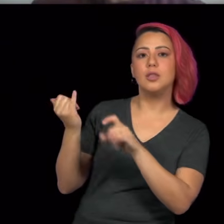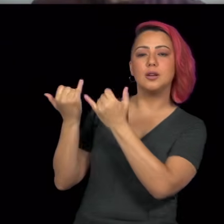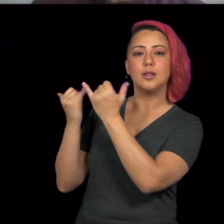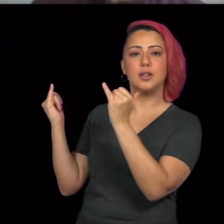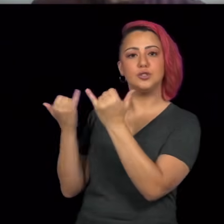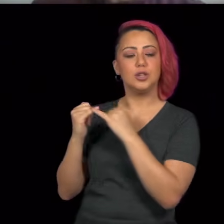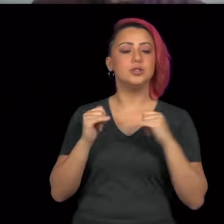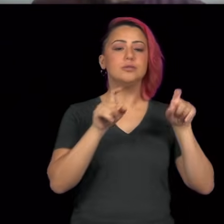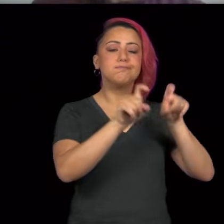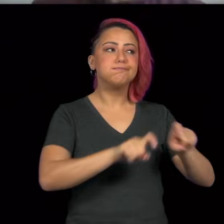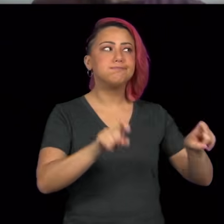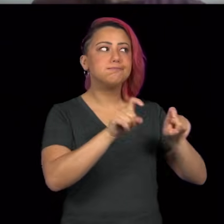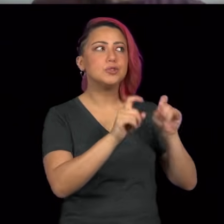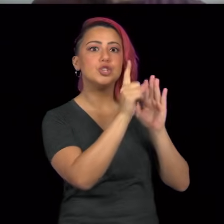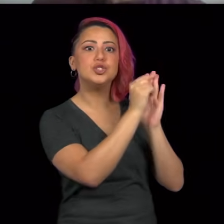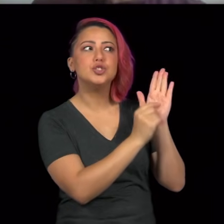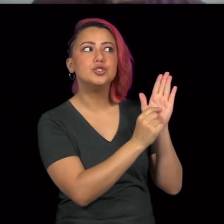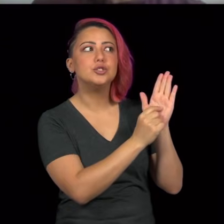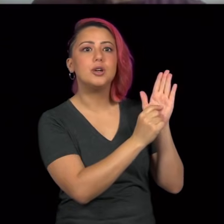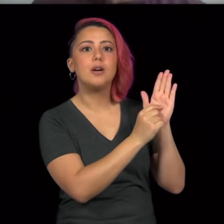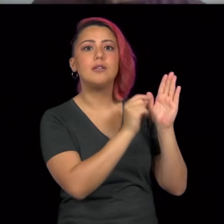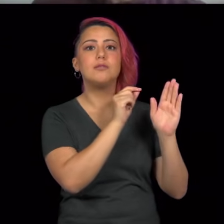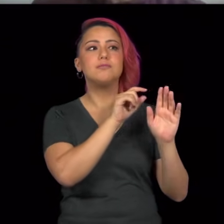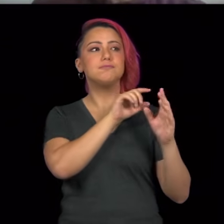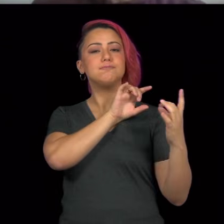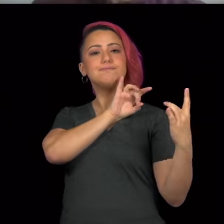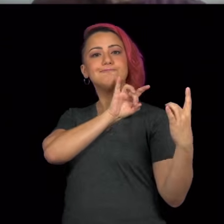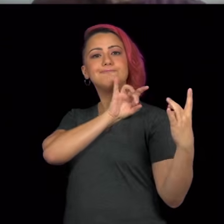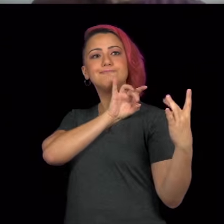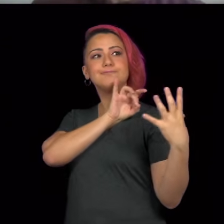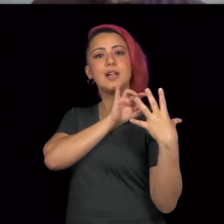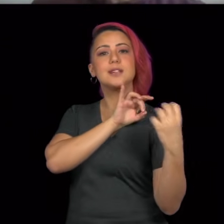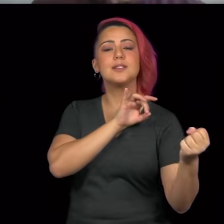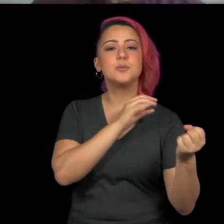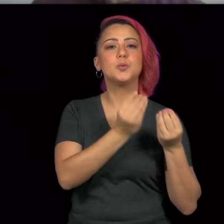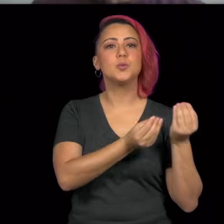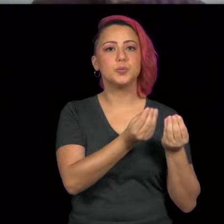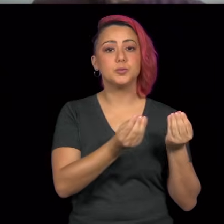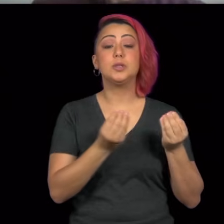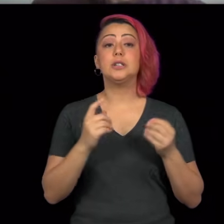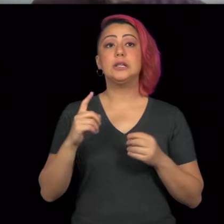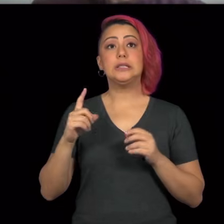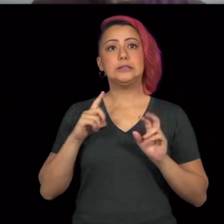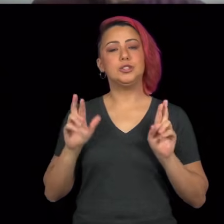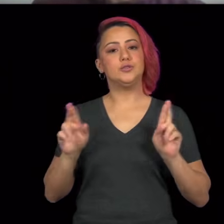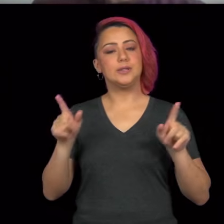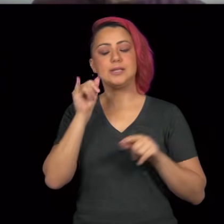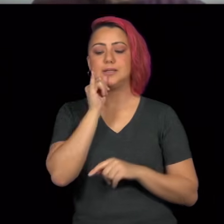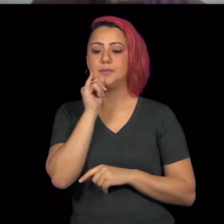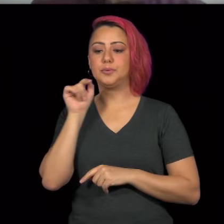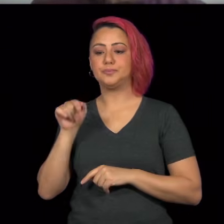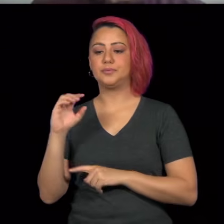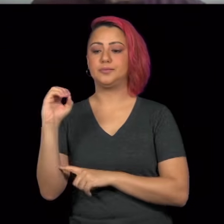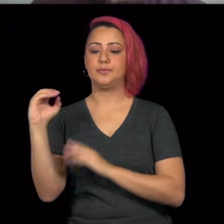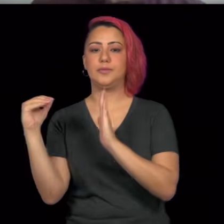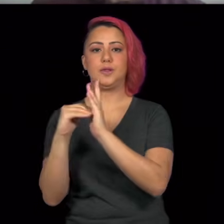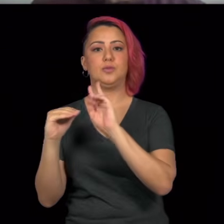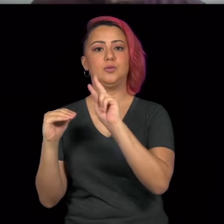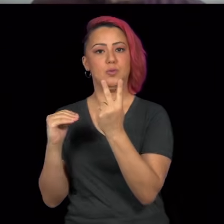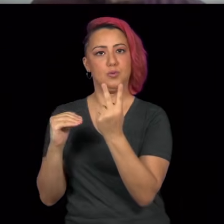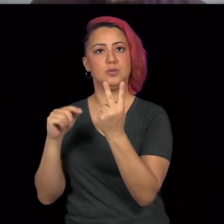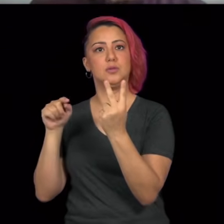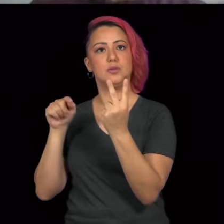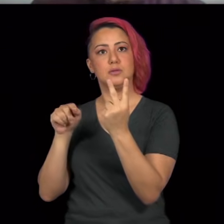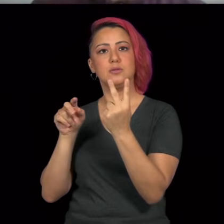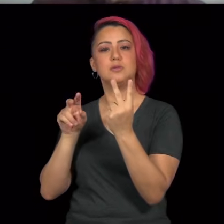de interesse, associando os valores zeros e uns. Então, por exemplo, o nível de voltagem de 0 a 2 volts pode ser